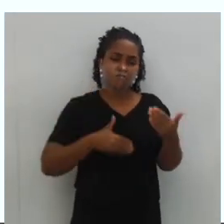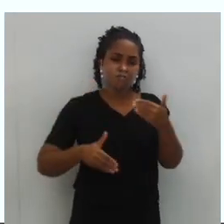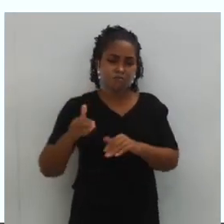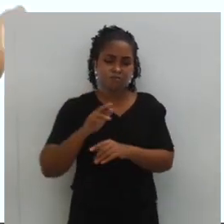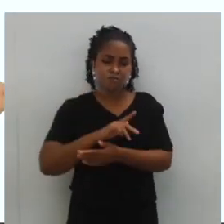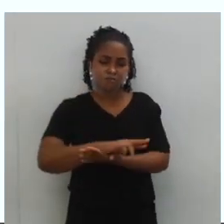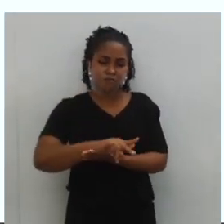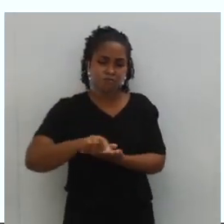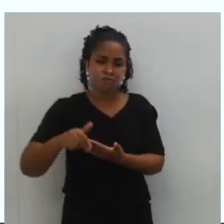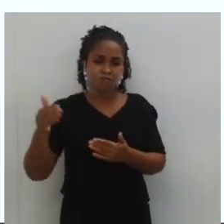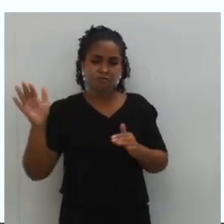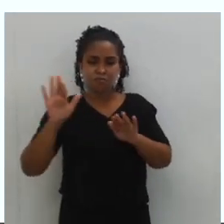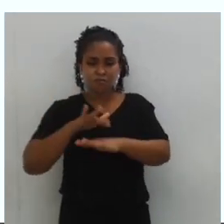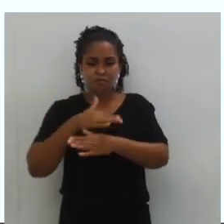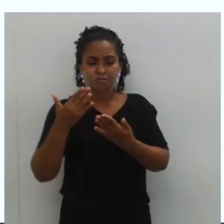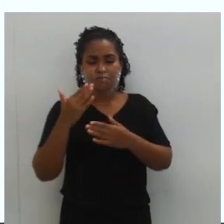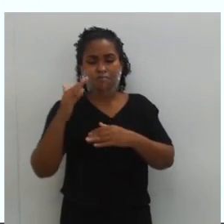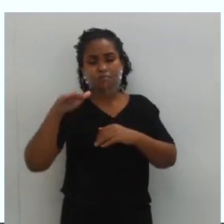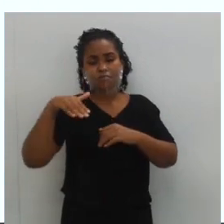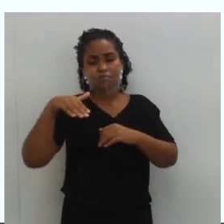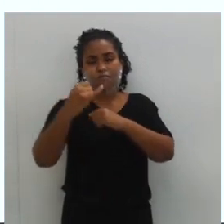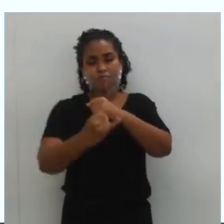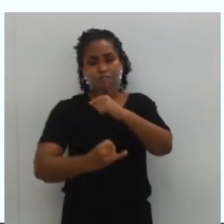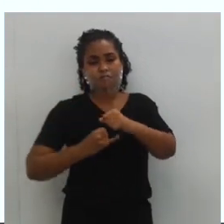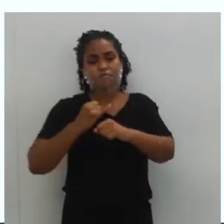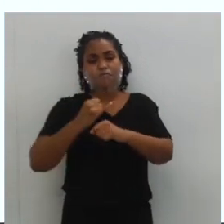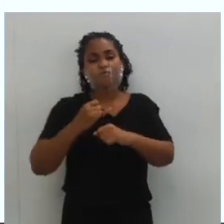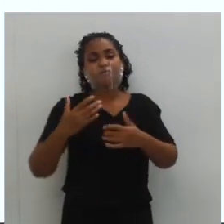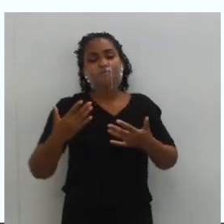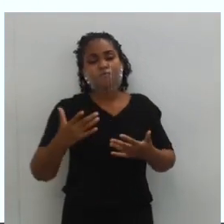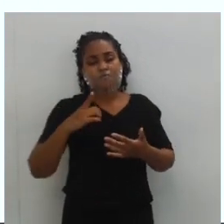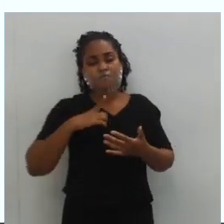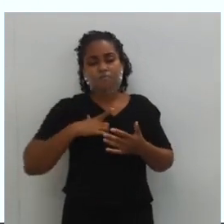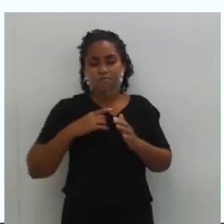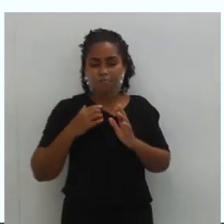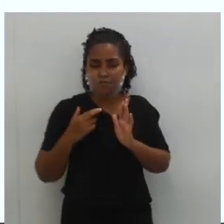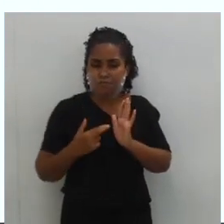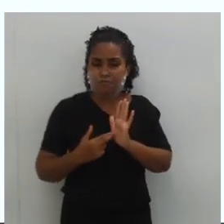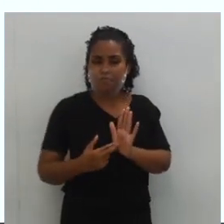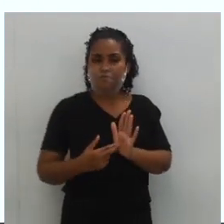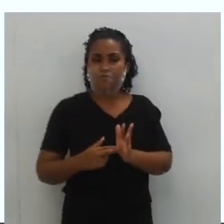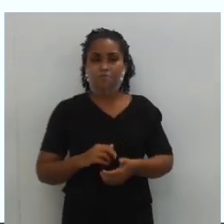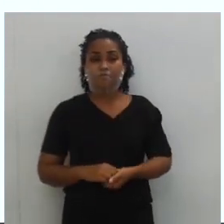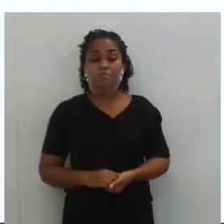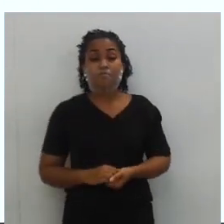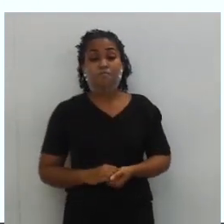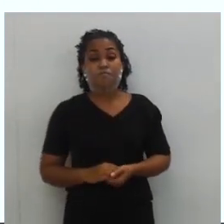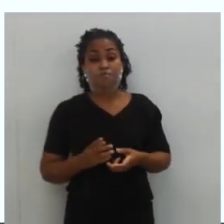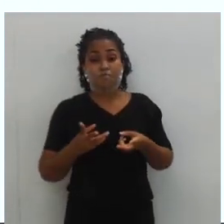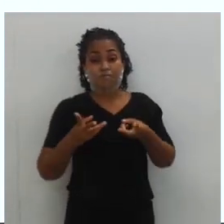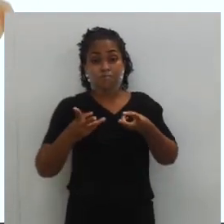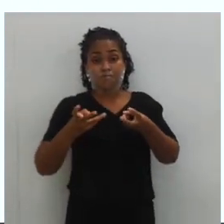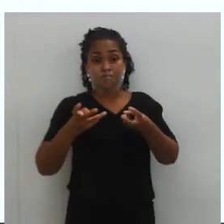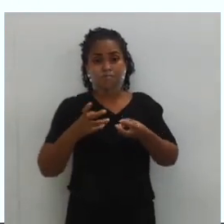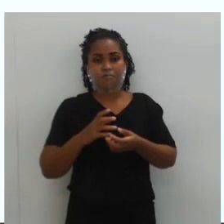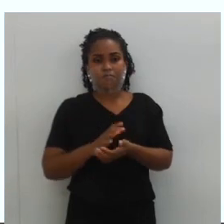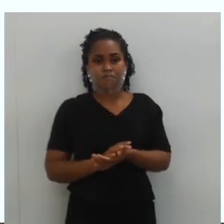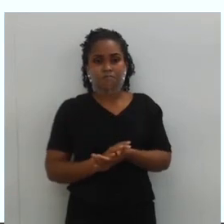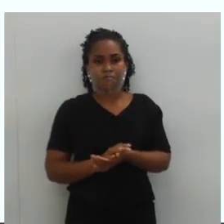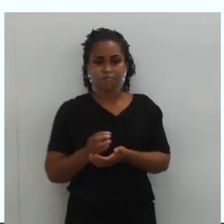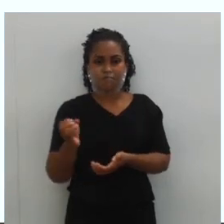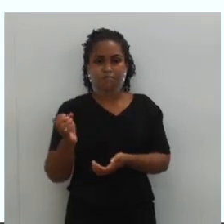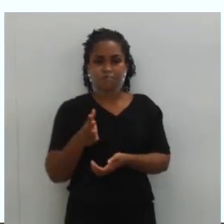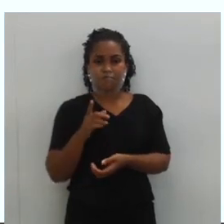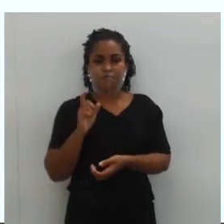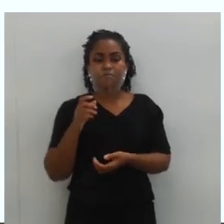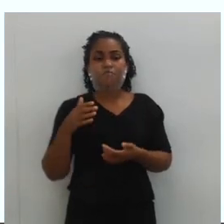festivais fora do Brasil. Tá? Então, assim, e com grande nome e com grande repercussão. Na imagem, tem um filme bem